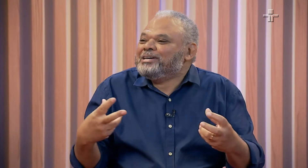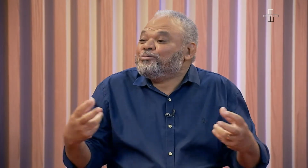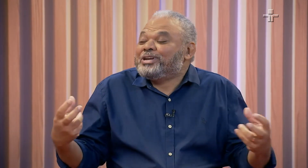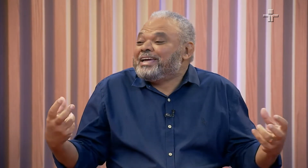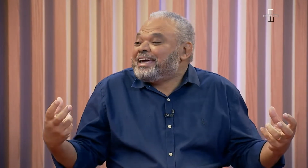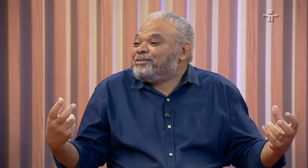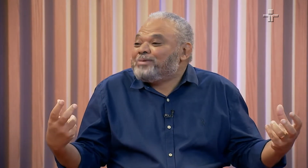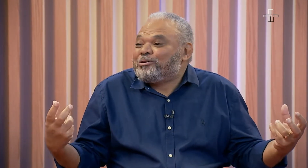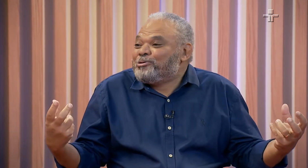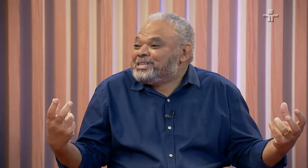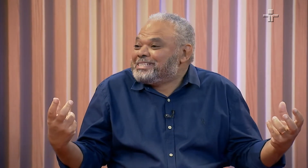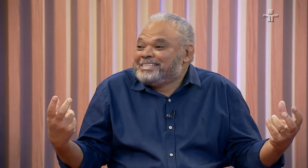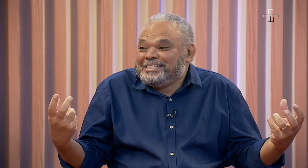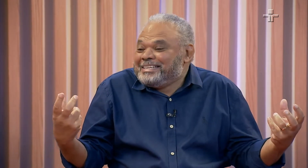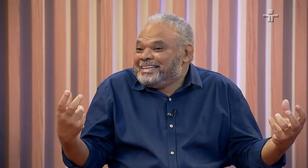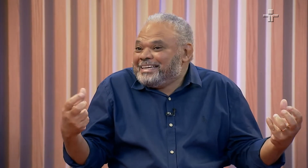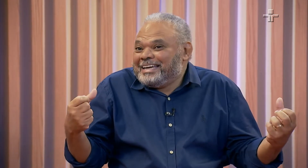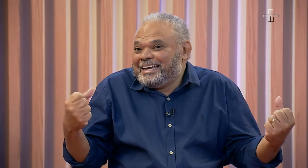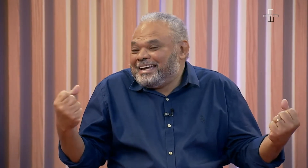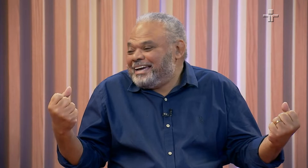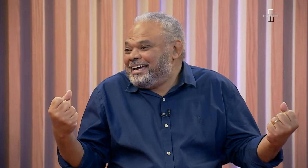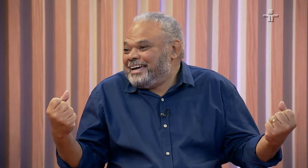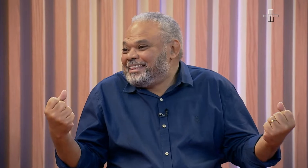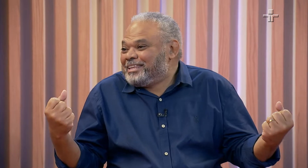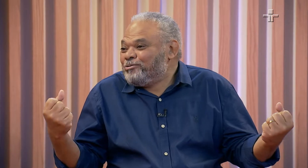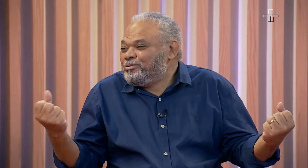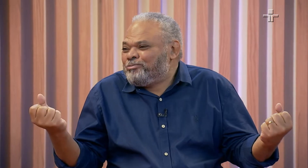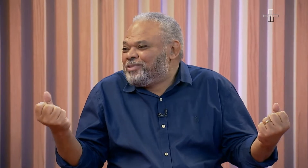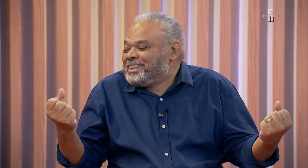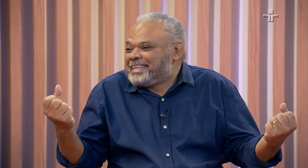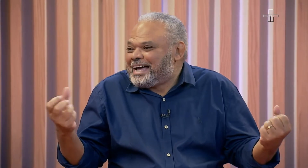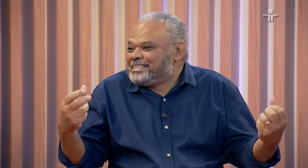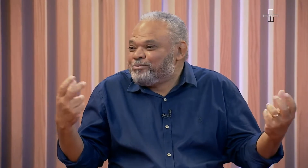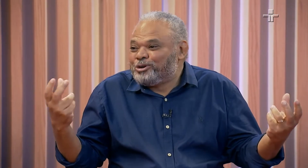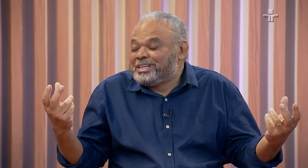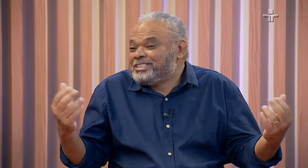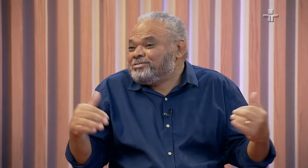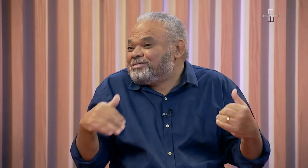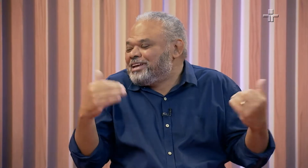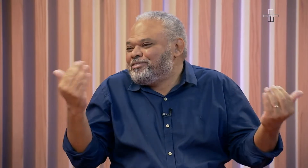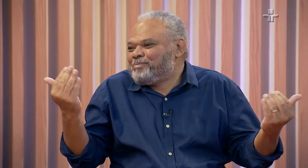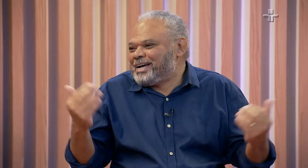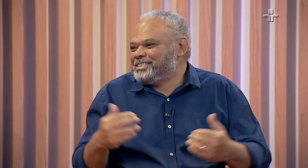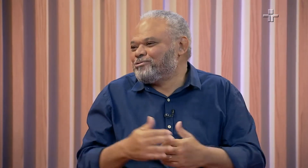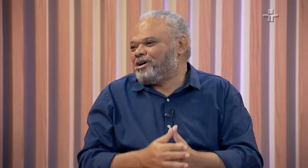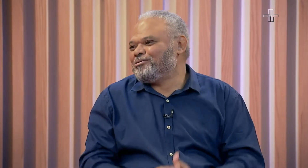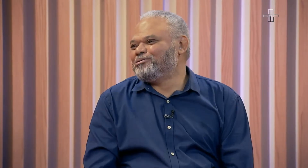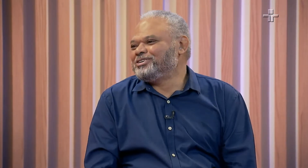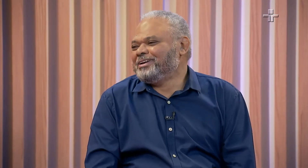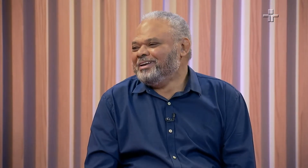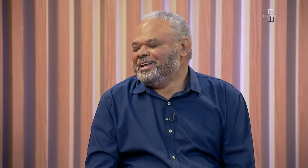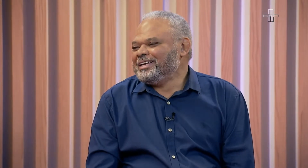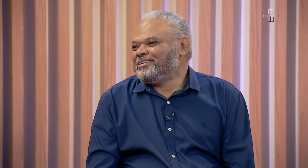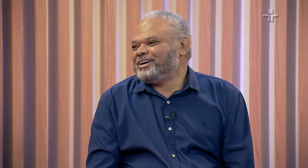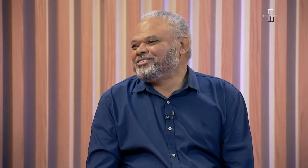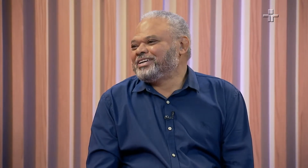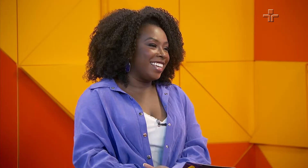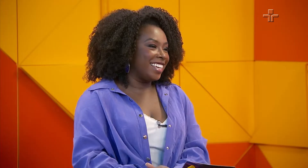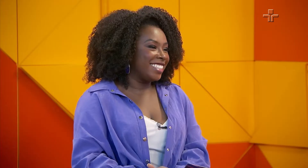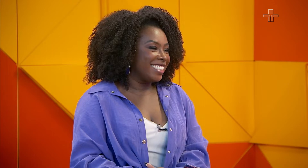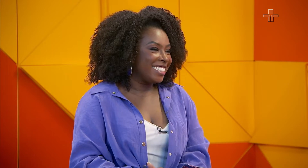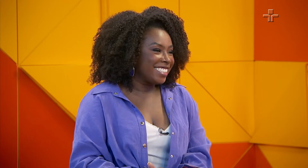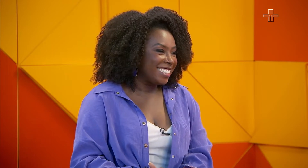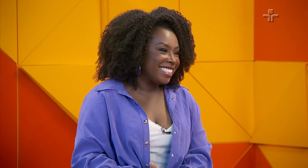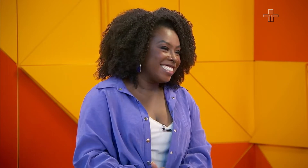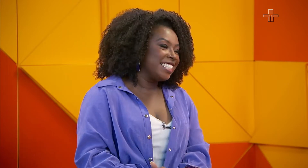chorando, porque era uma coisa assim, tão fantástica, importante, não teve mais igual. Hoje, acho que